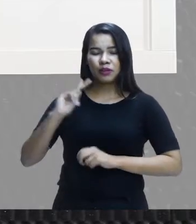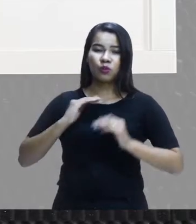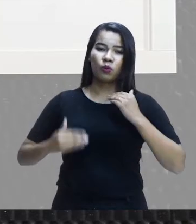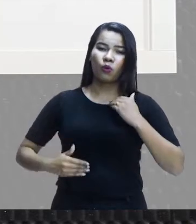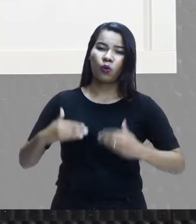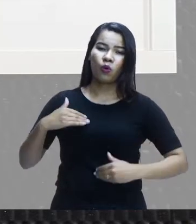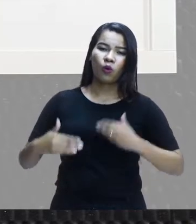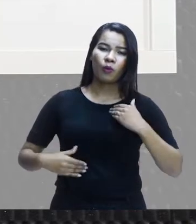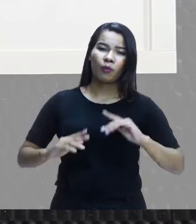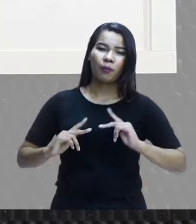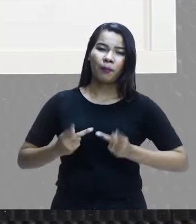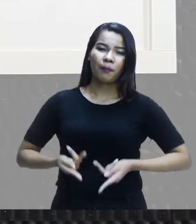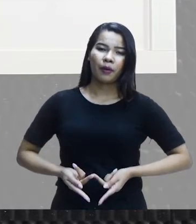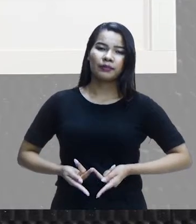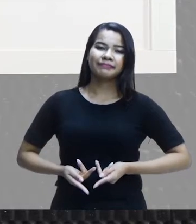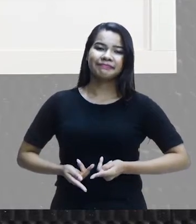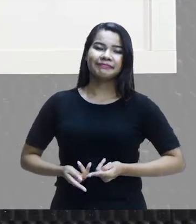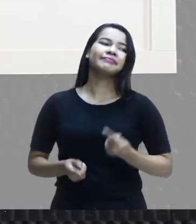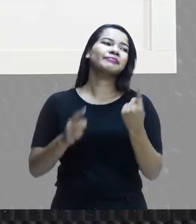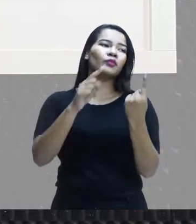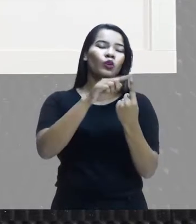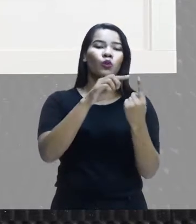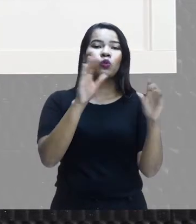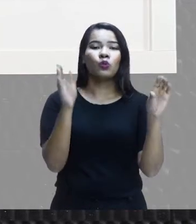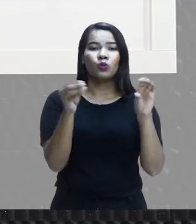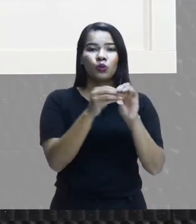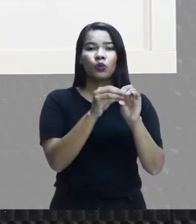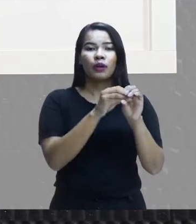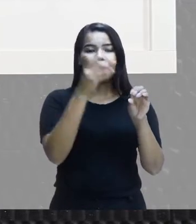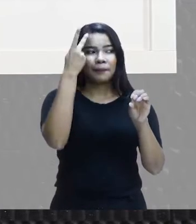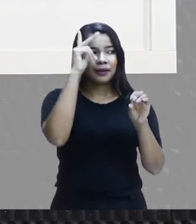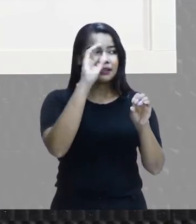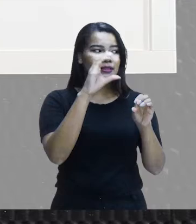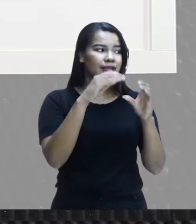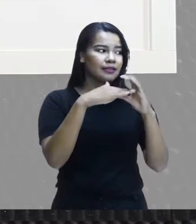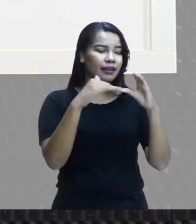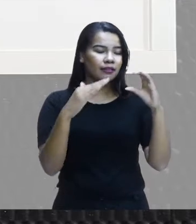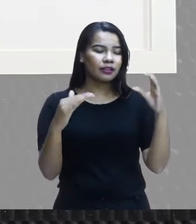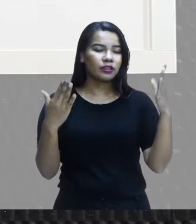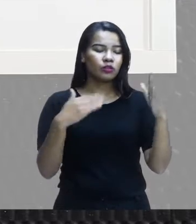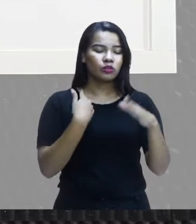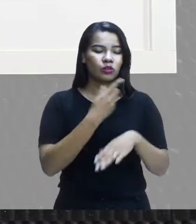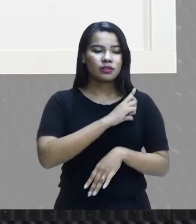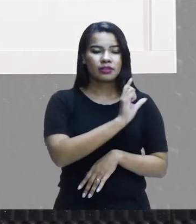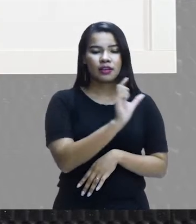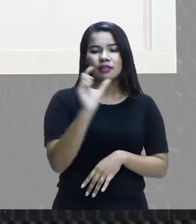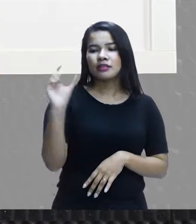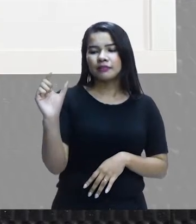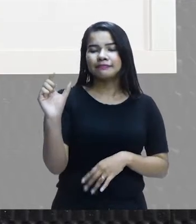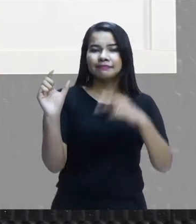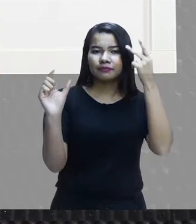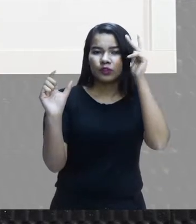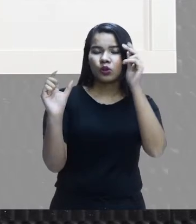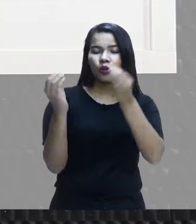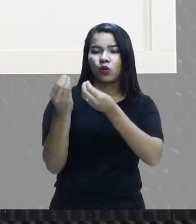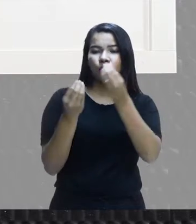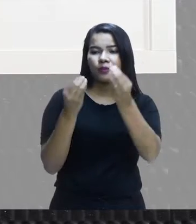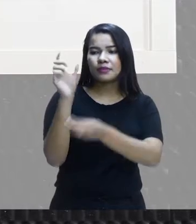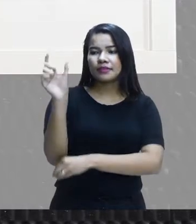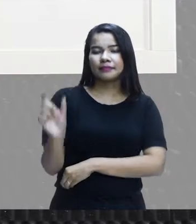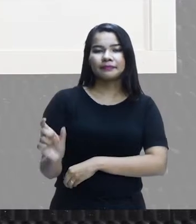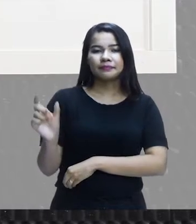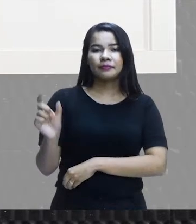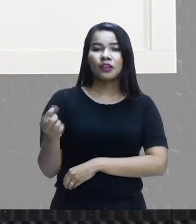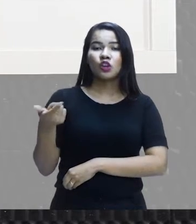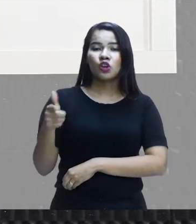célula. Então, em função disso, a gente classifica protozoário como seres eucariotos. Outra característica também que a gente